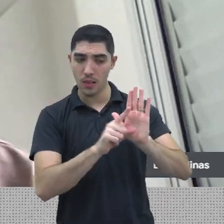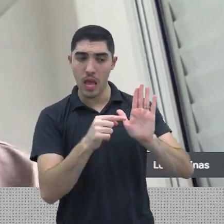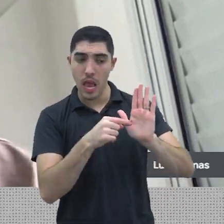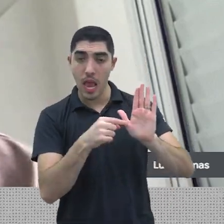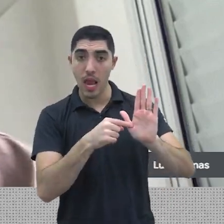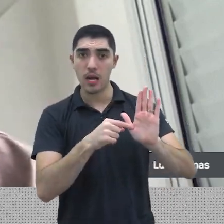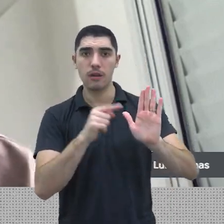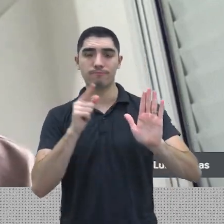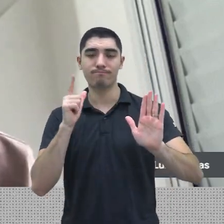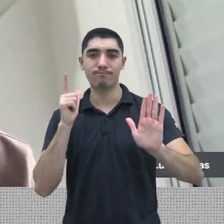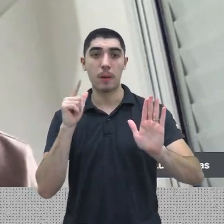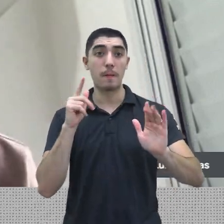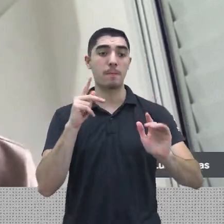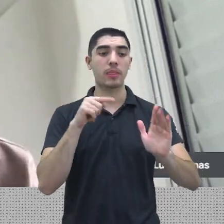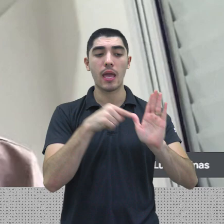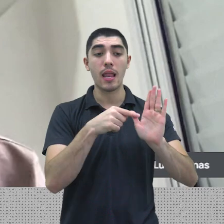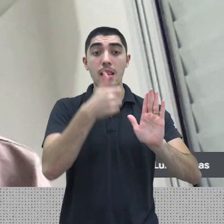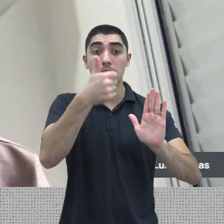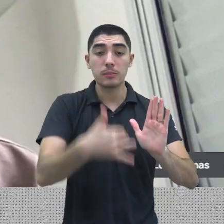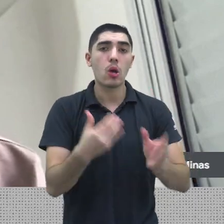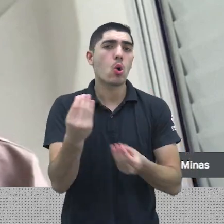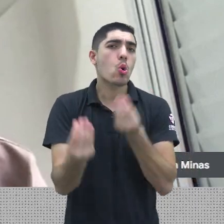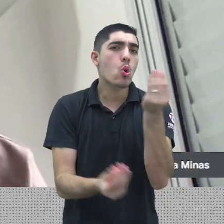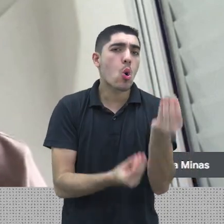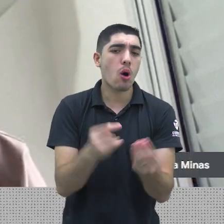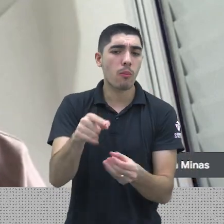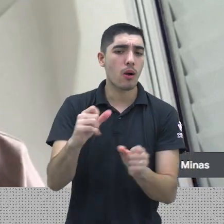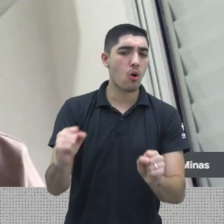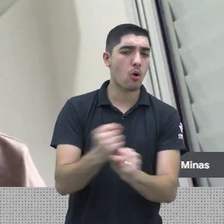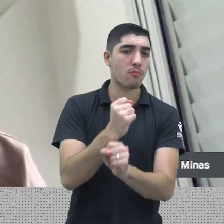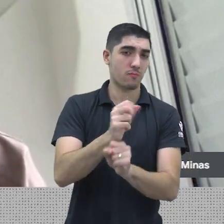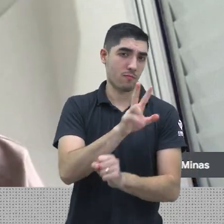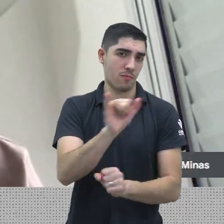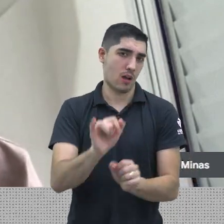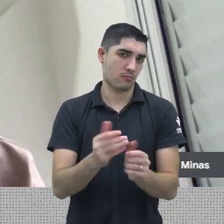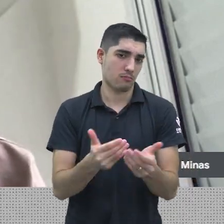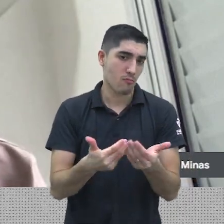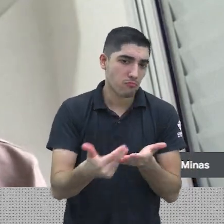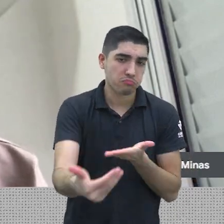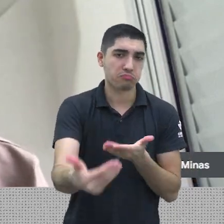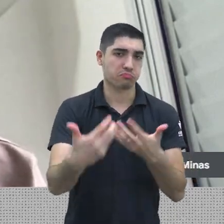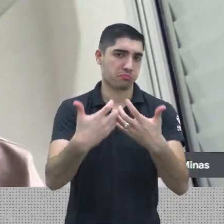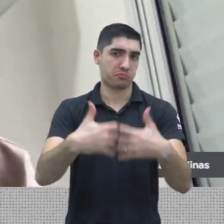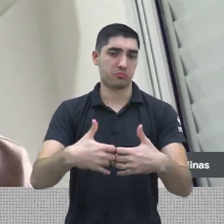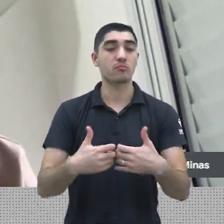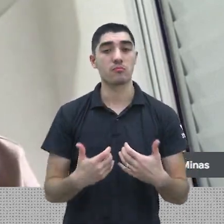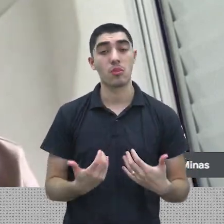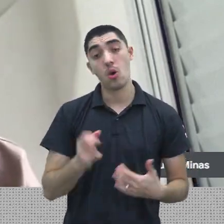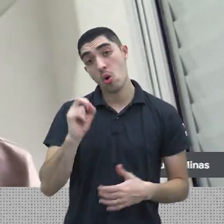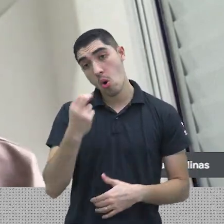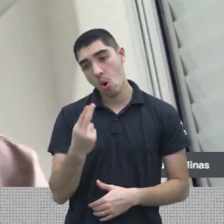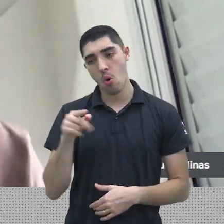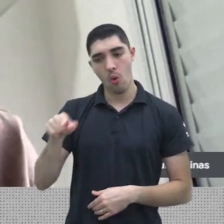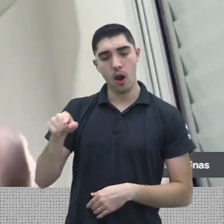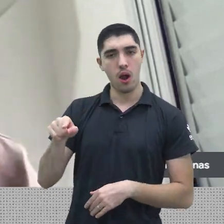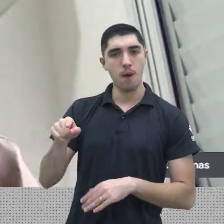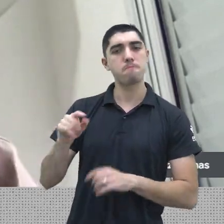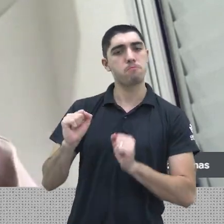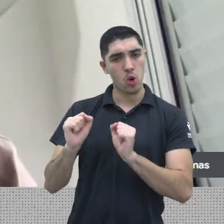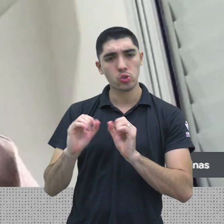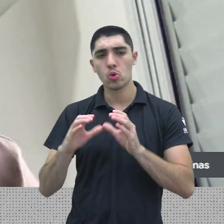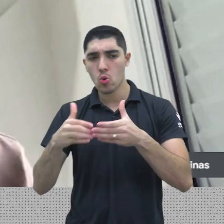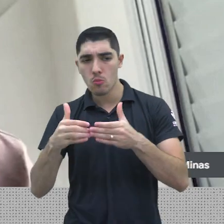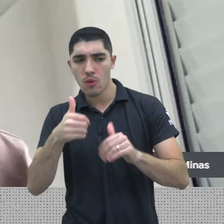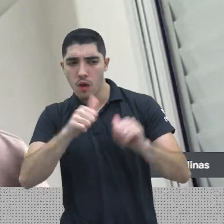que determina essa construção, né? Ou que determina uma licitação para isso, tá? Então, esse